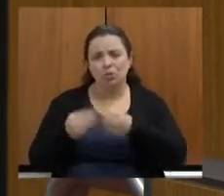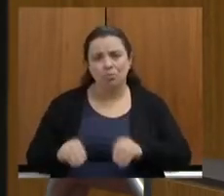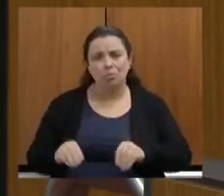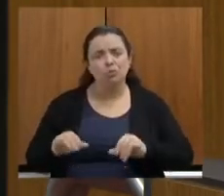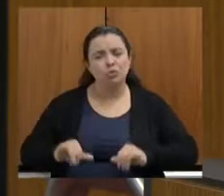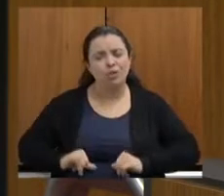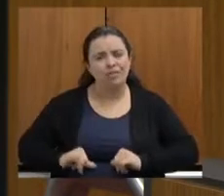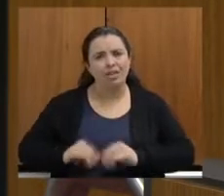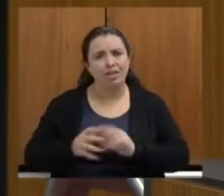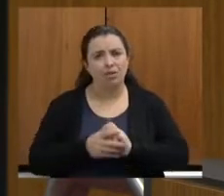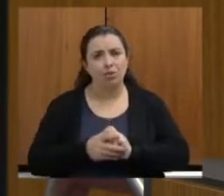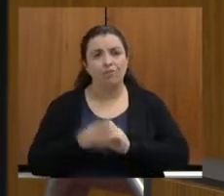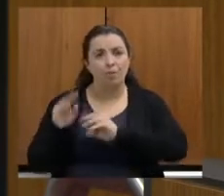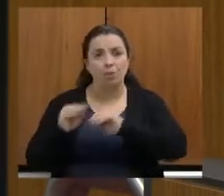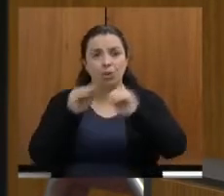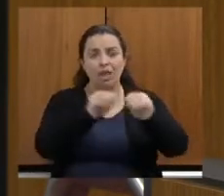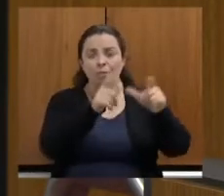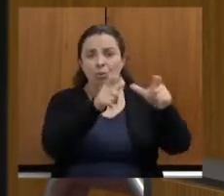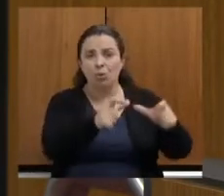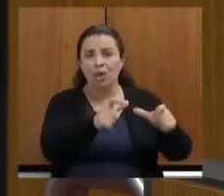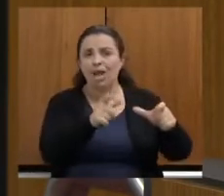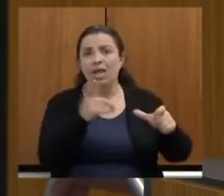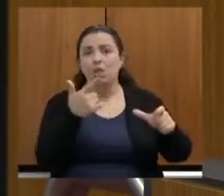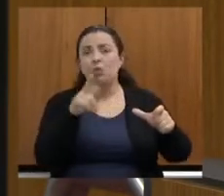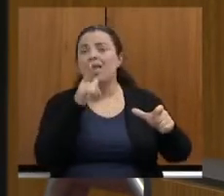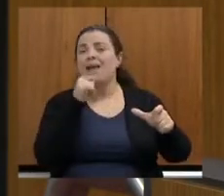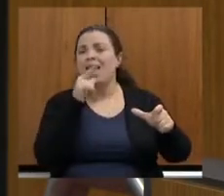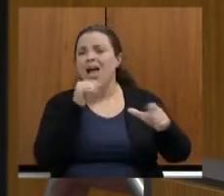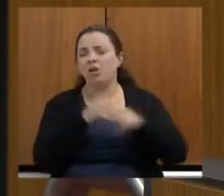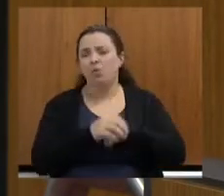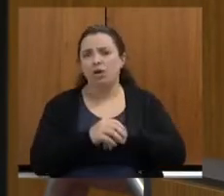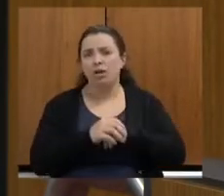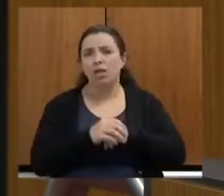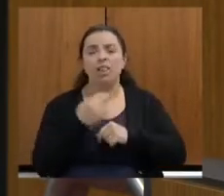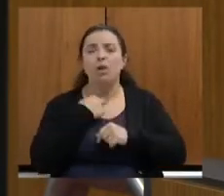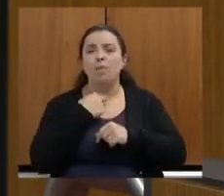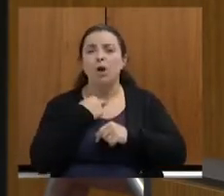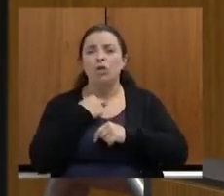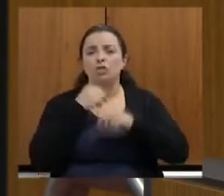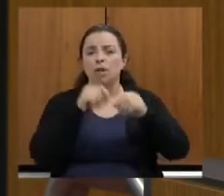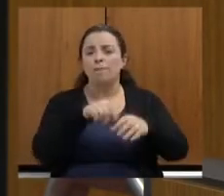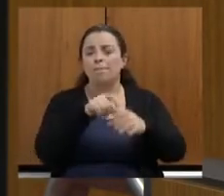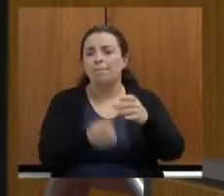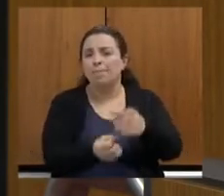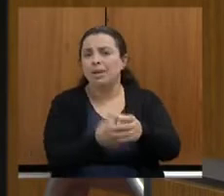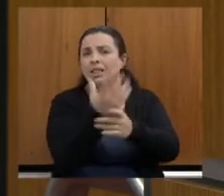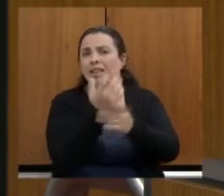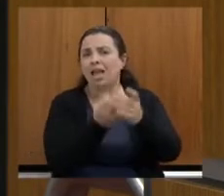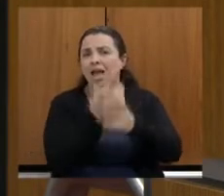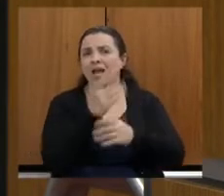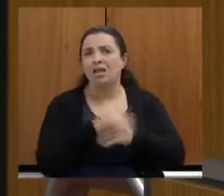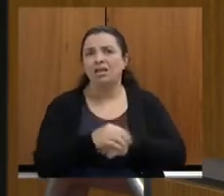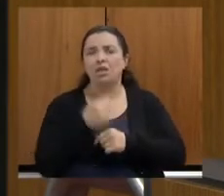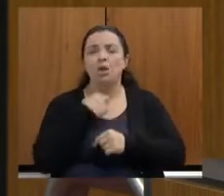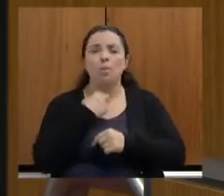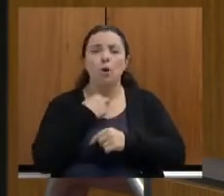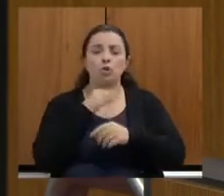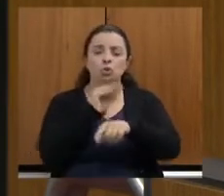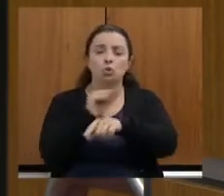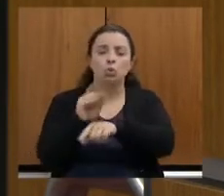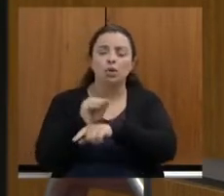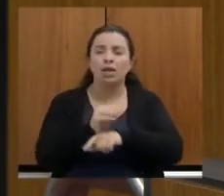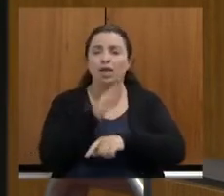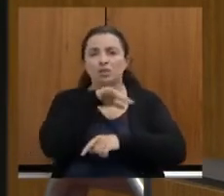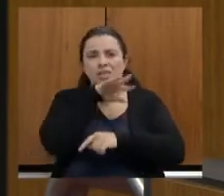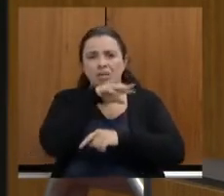poder plantar onde a gente não vai poder cuidar dos animais vai ser uma comunidade que vai simplesmente pegar as pessoas e jogar